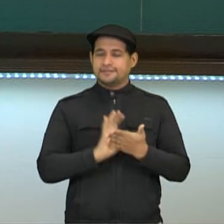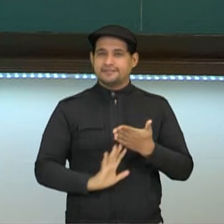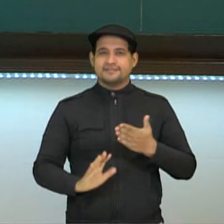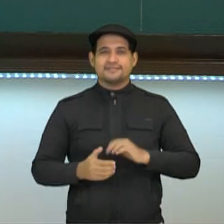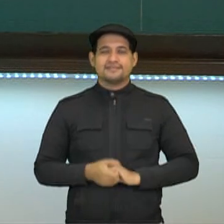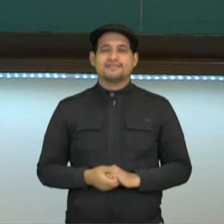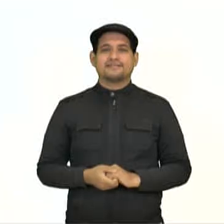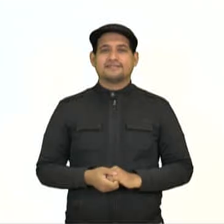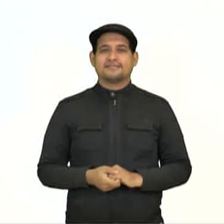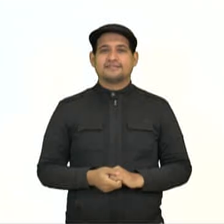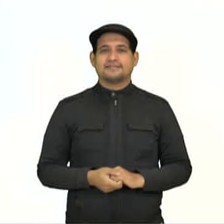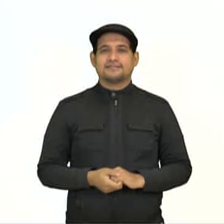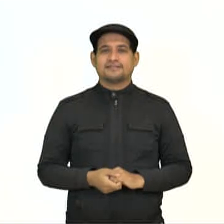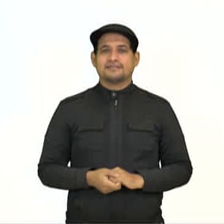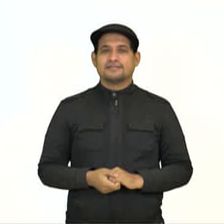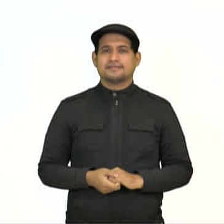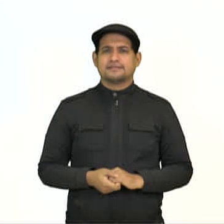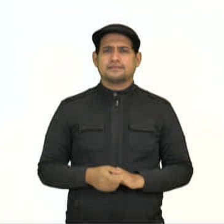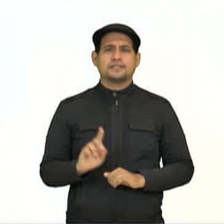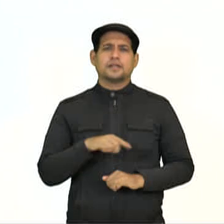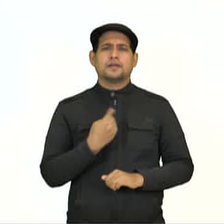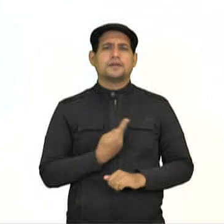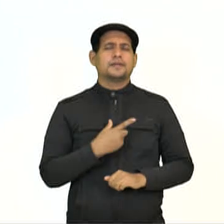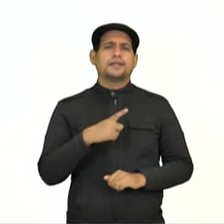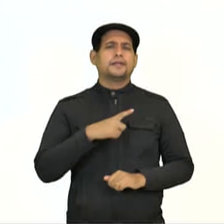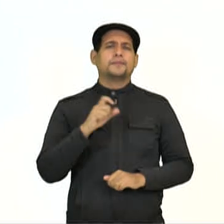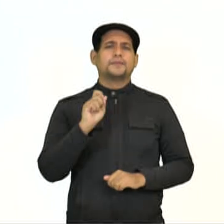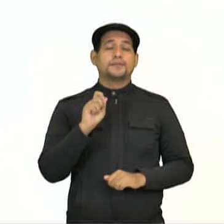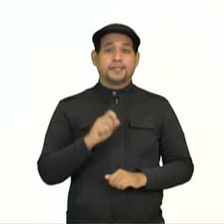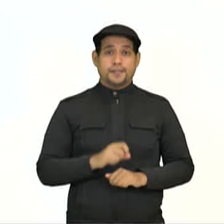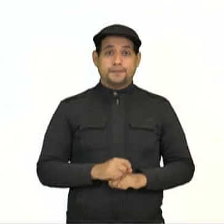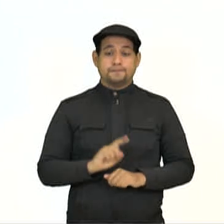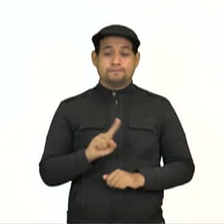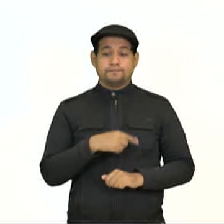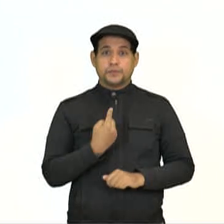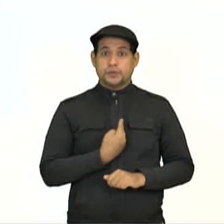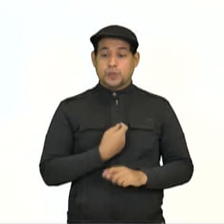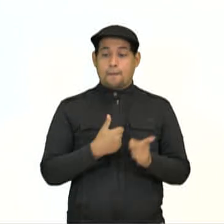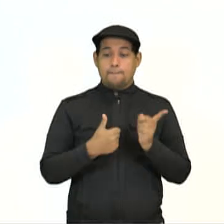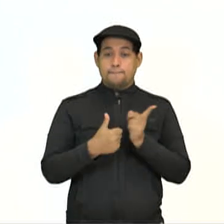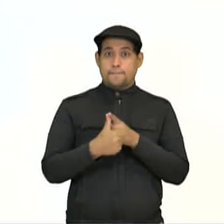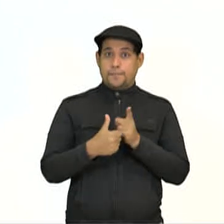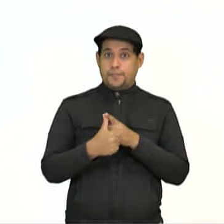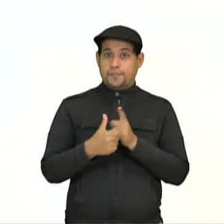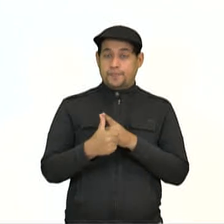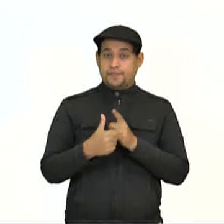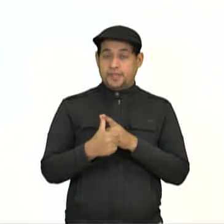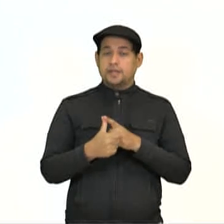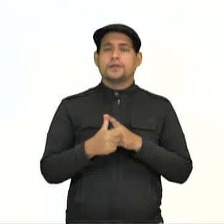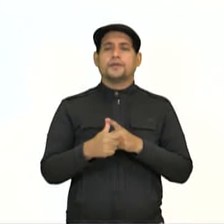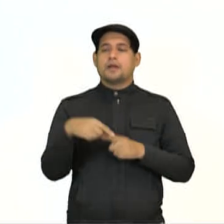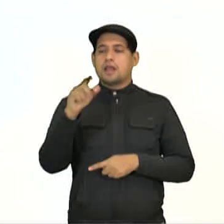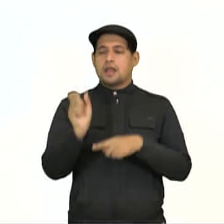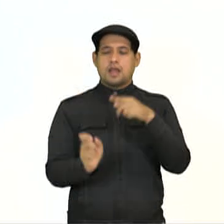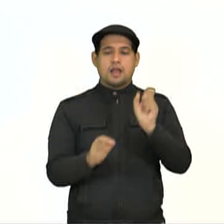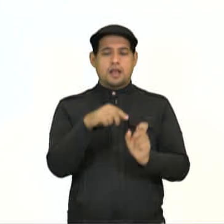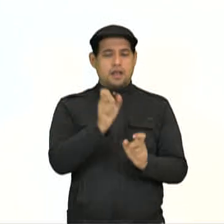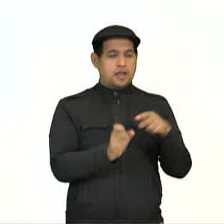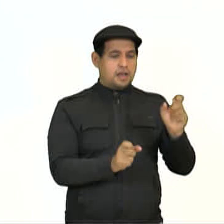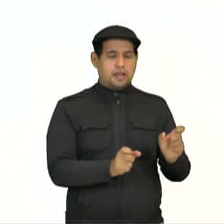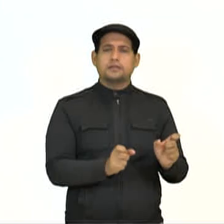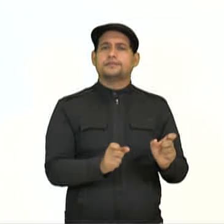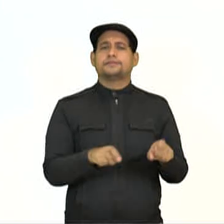atividades. Nós temos aqui então o nosso primeiro online classified